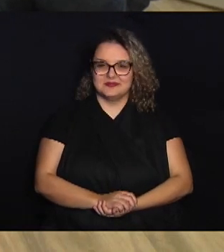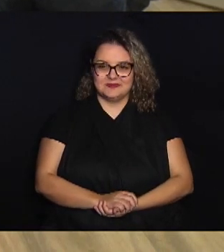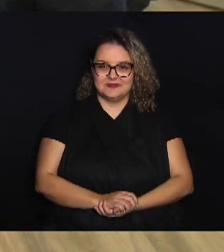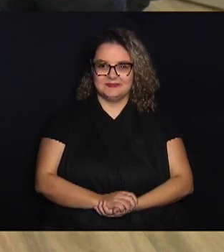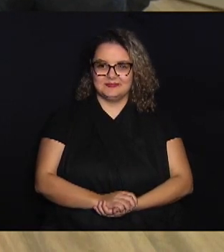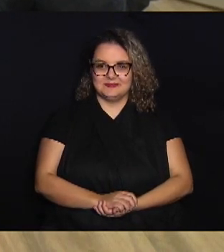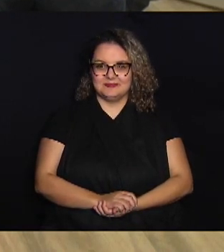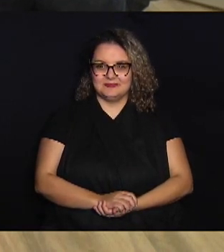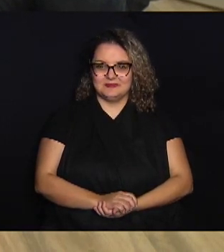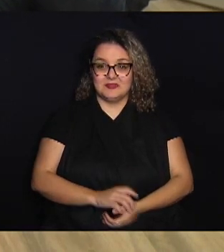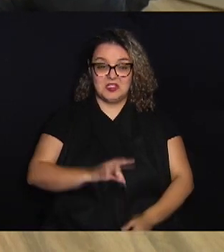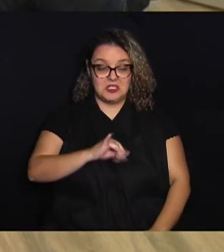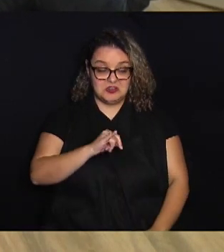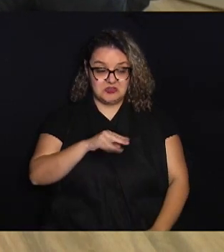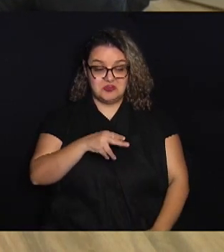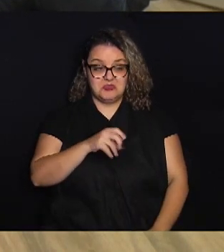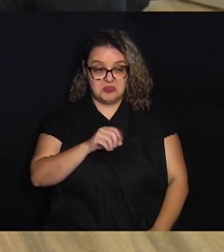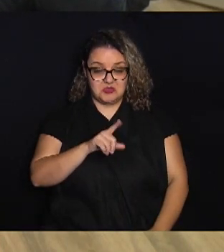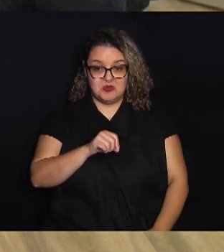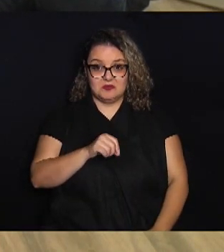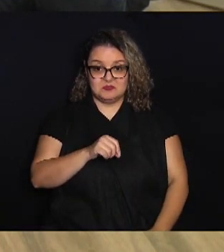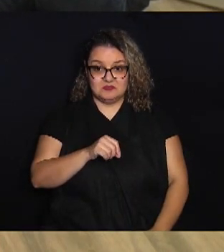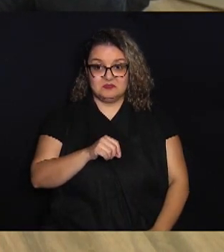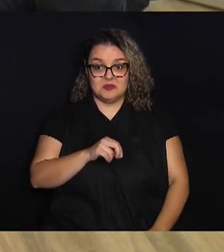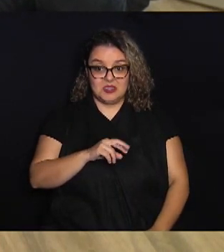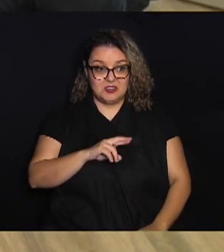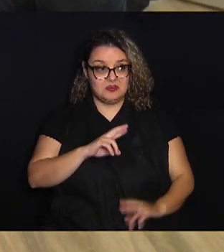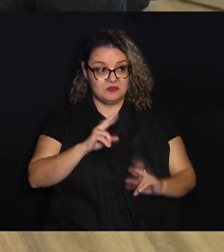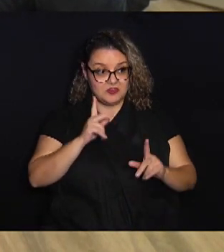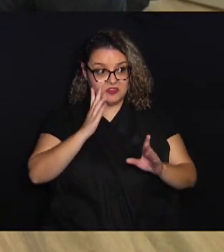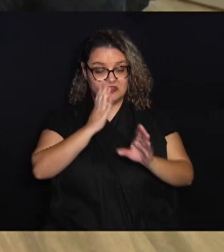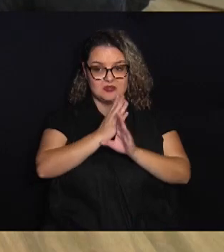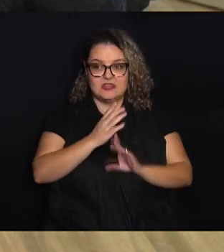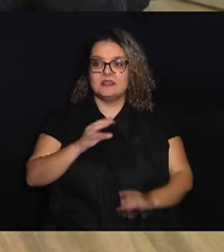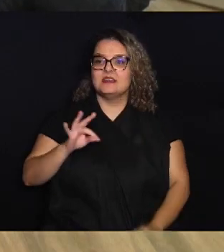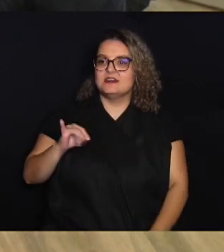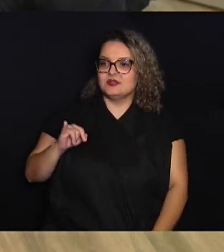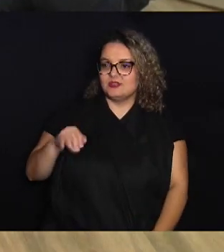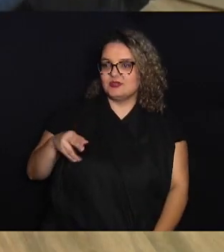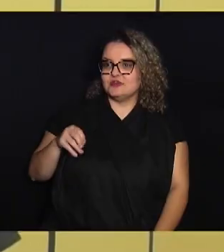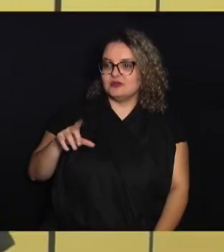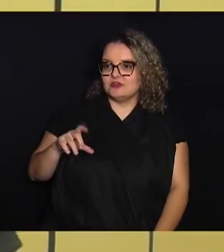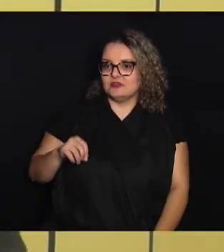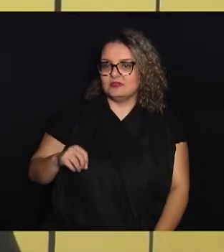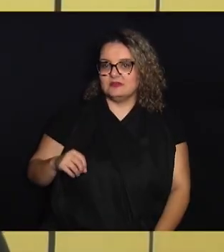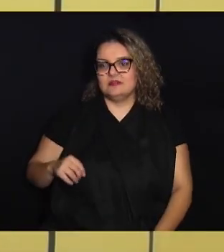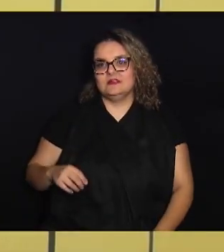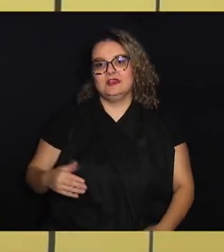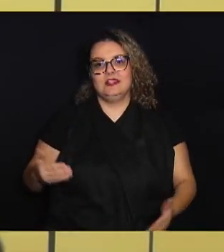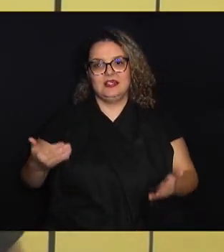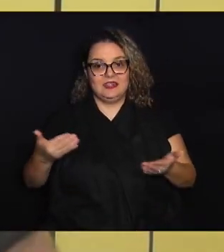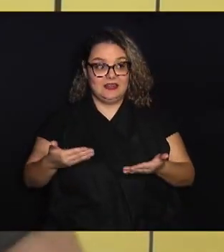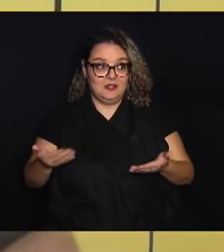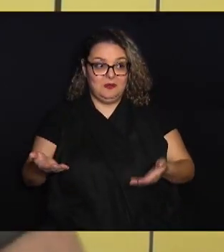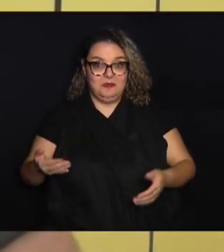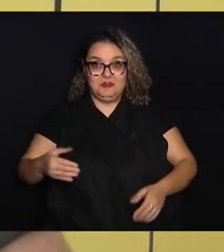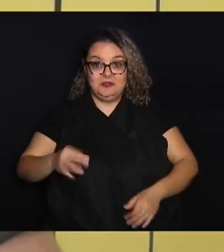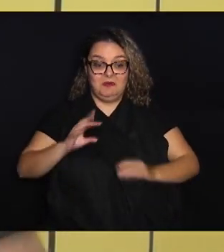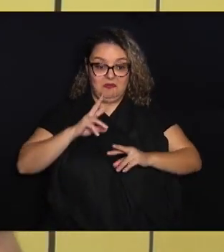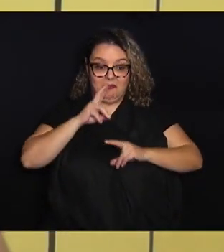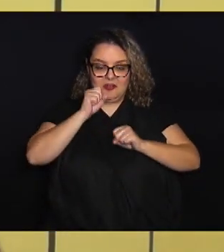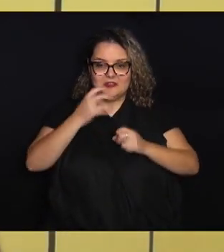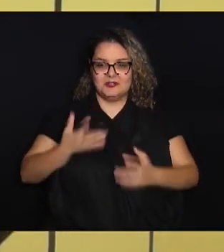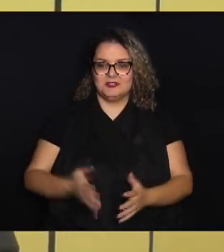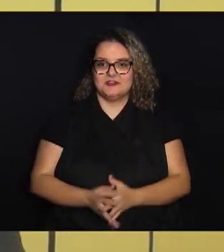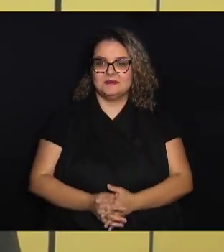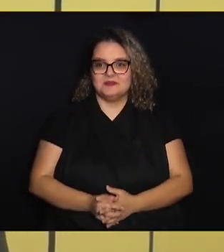Bom, esse tijolo aí, então, é coisa rara, hein, Sidney? Esse tijolo deve ser bom, porque tá inteiro aí até hoje, né? Mas